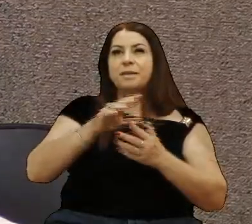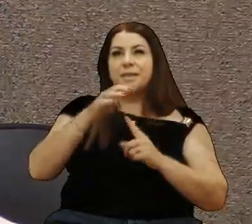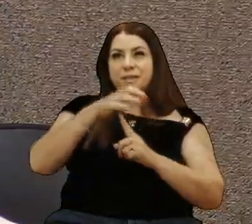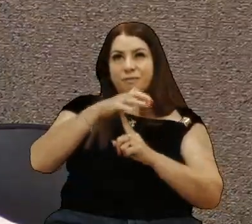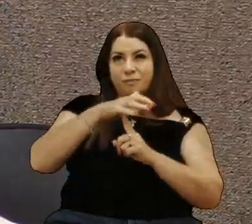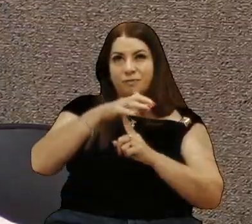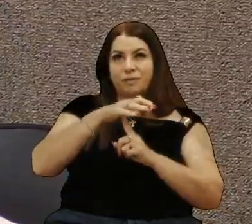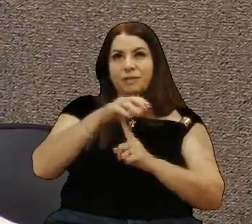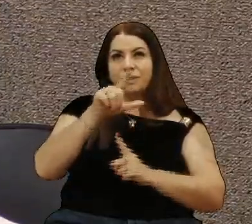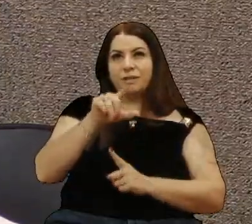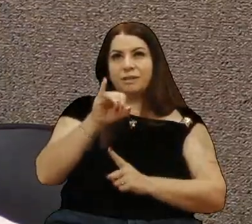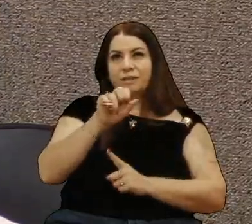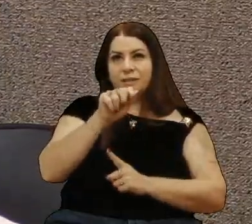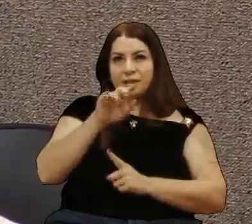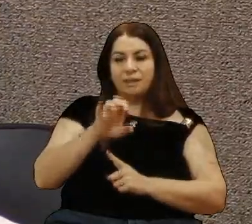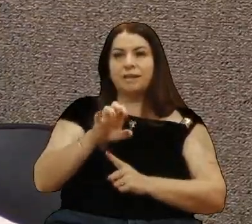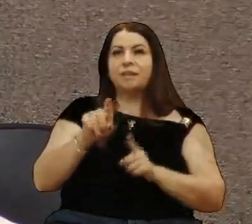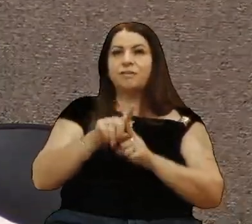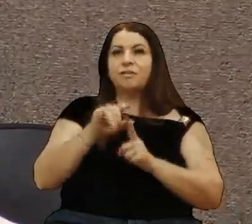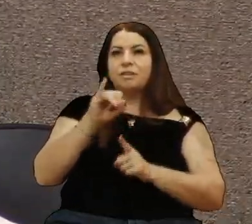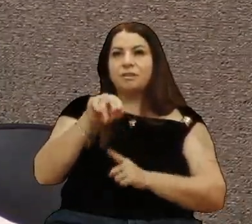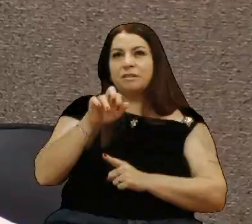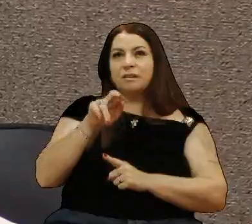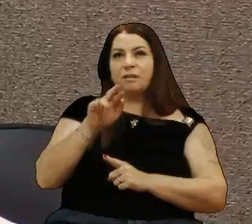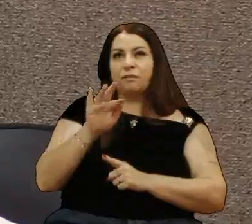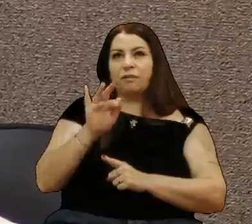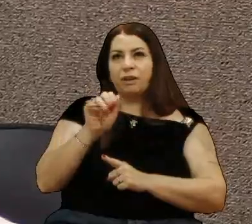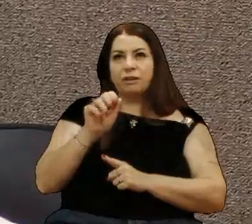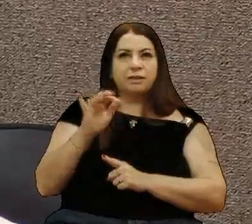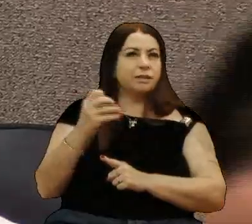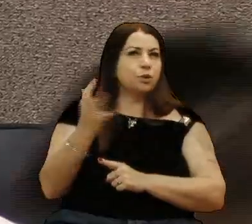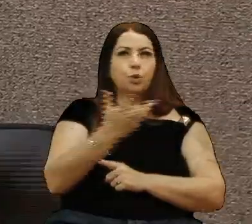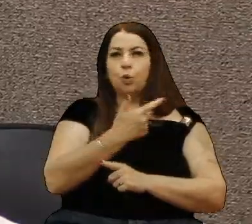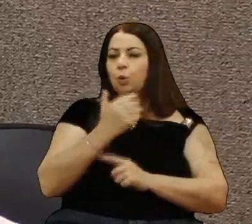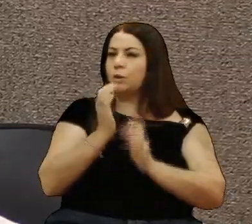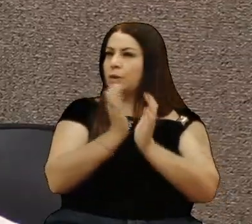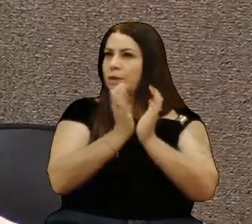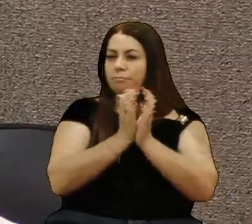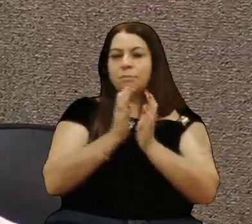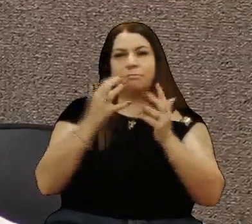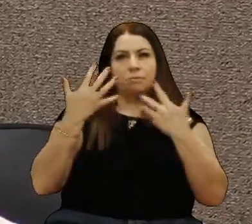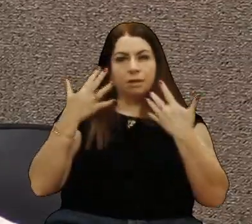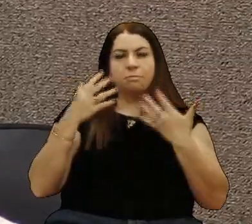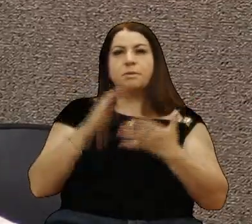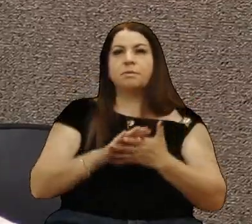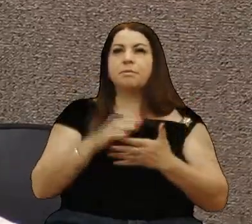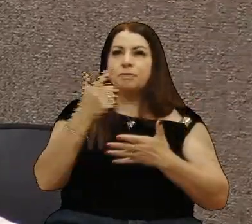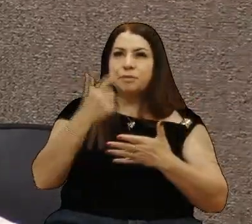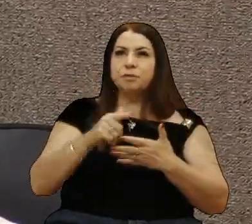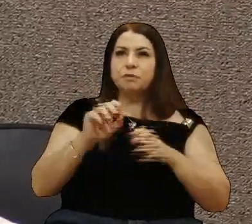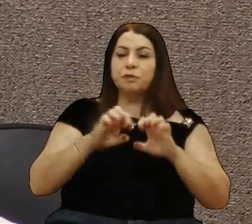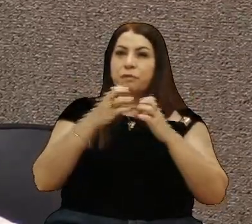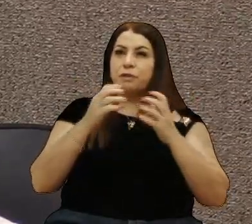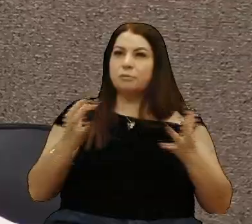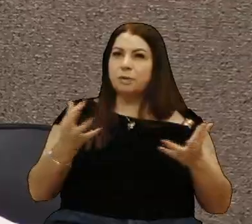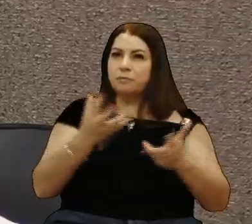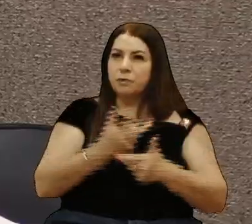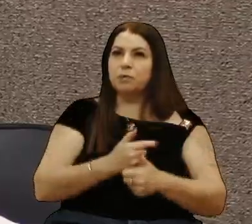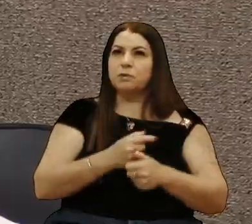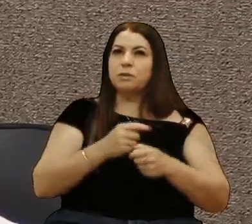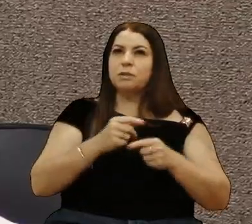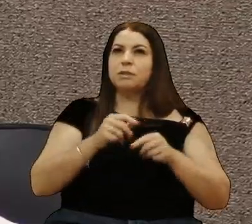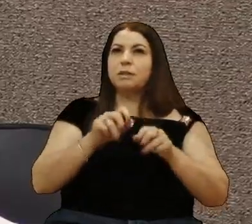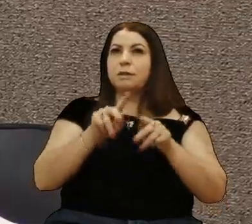Feiras. Lisete Ozelame, Interface Eventos, Kátia Lanner, toda a equipe, parabéns. Mais uma vez, um evento sensacional, teve um